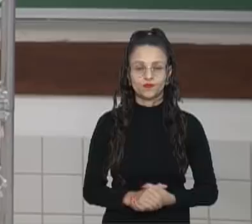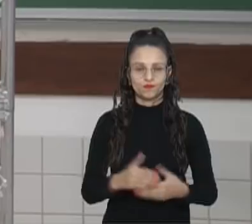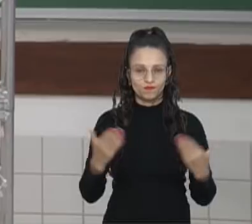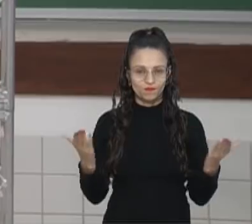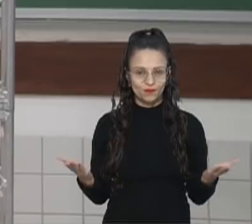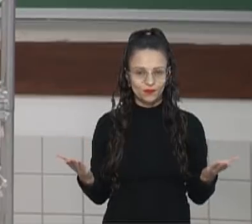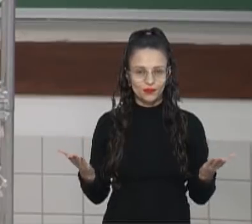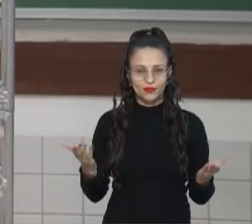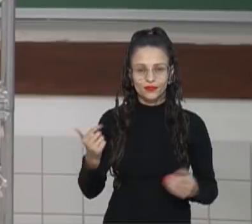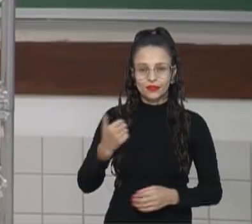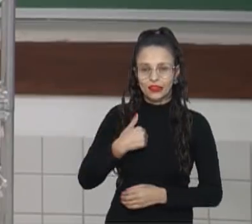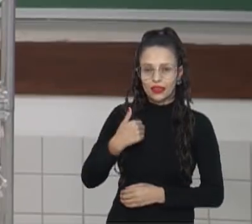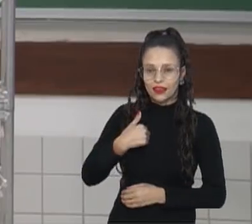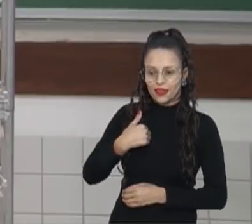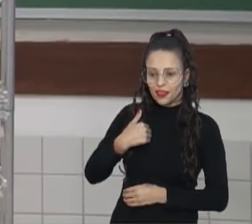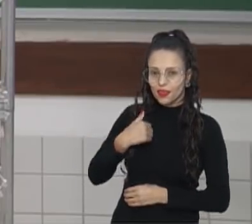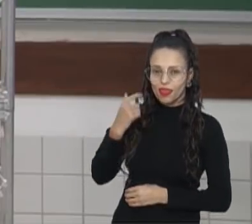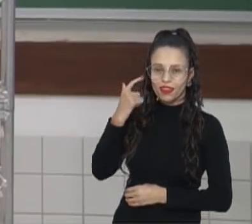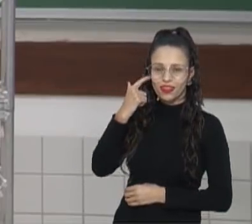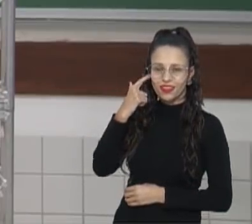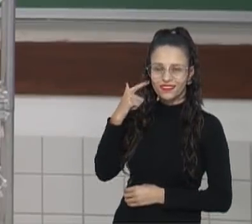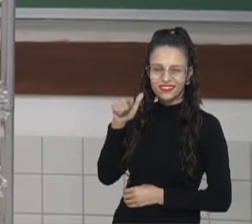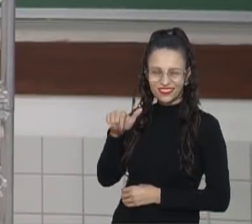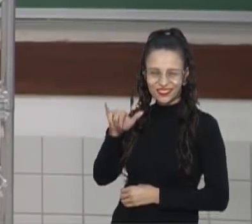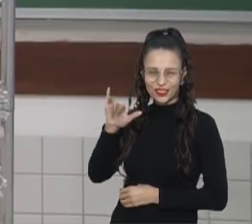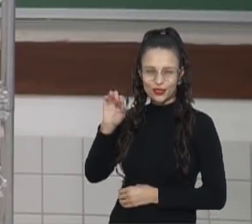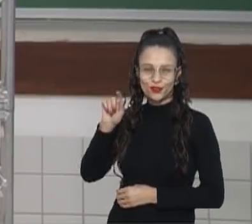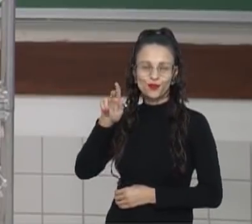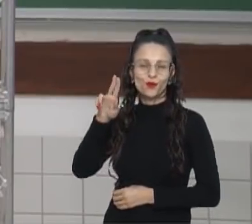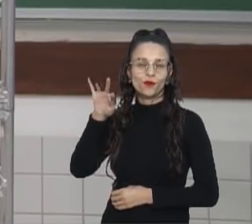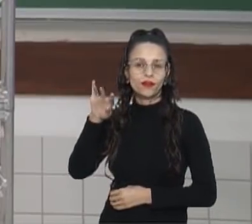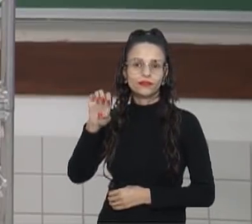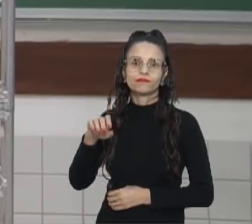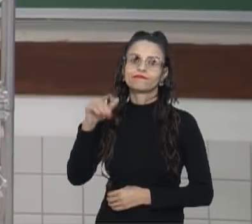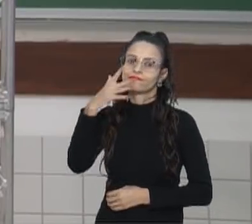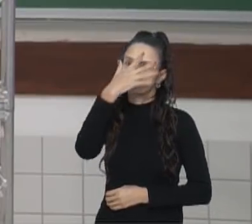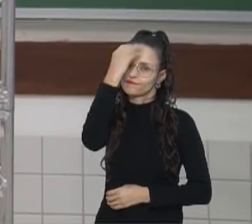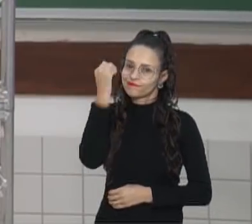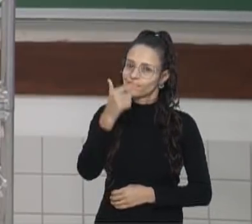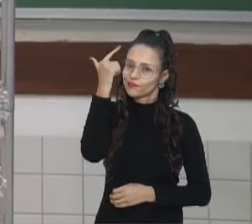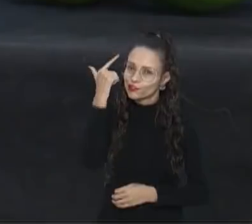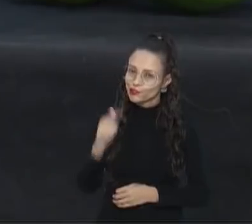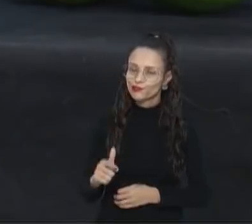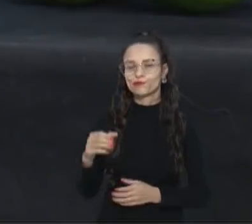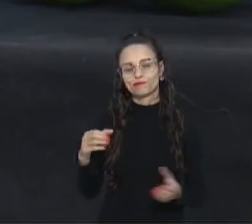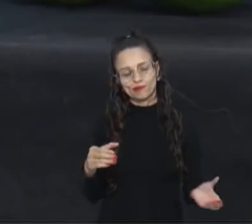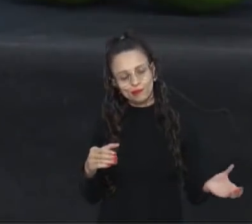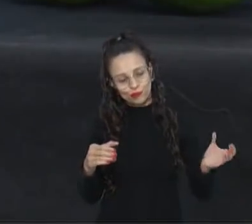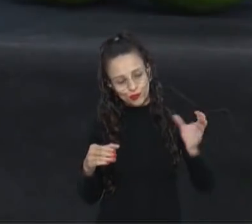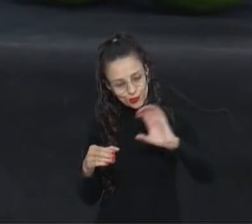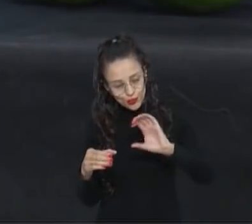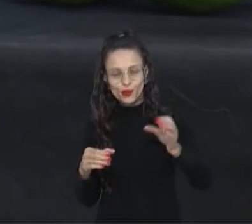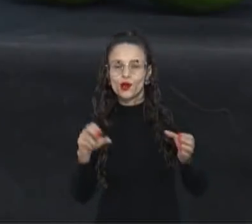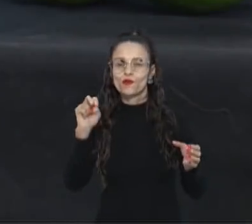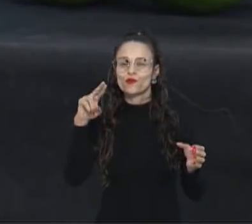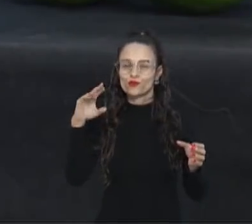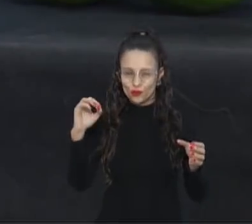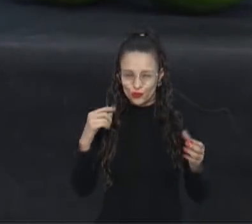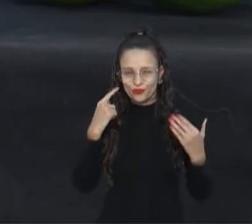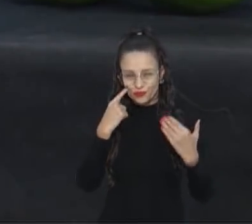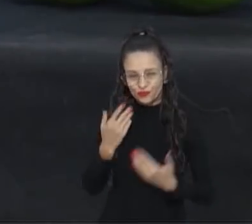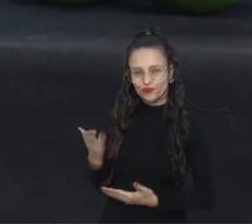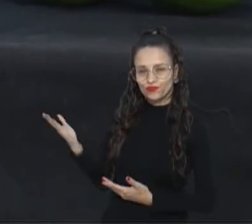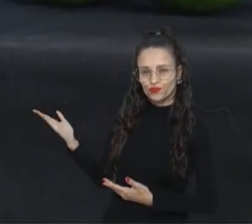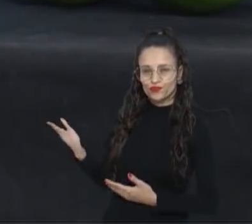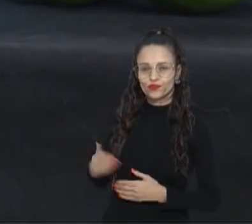Pessoal, me empolguei aqui lambendo a tampinha do iogurte e novamente deixei de adicionar o repolho roxo para vocês. Olá, uma